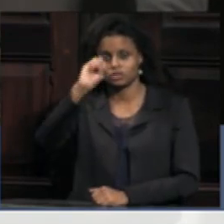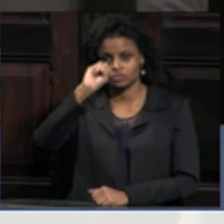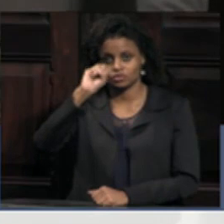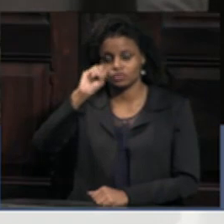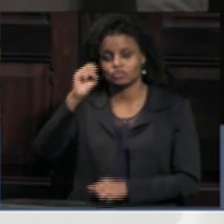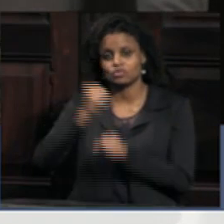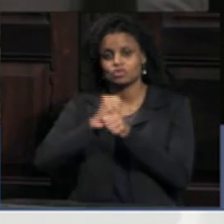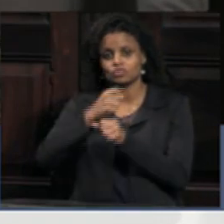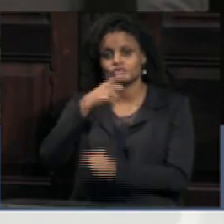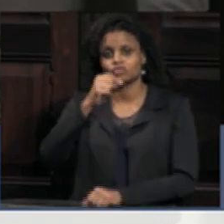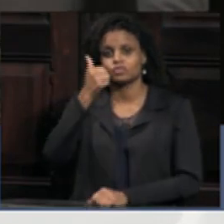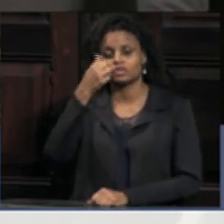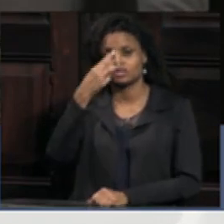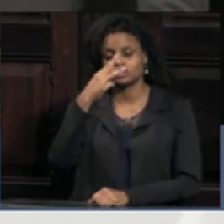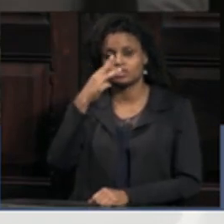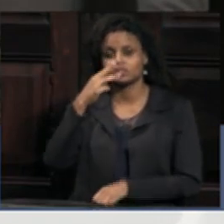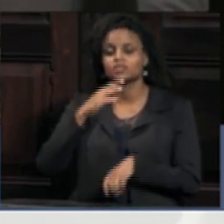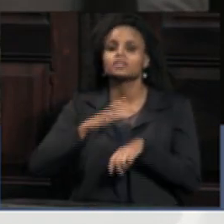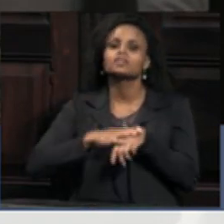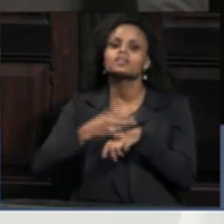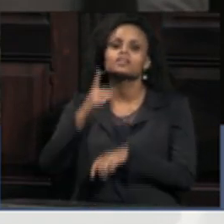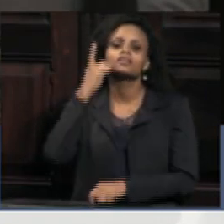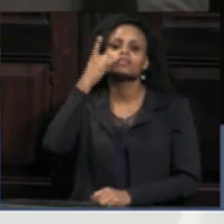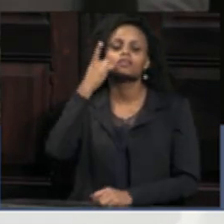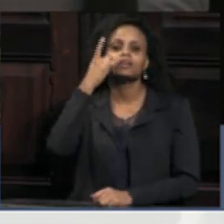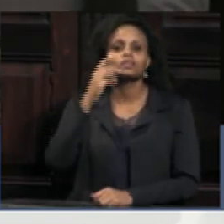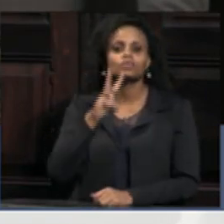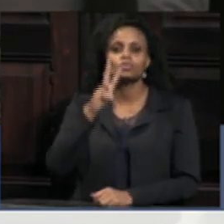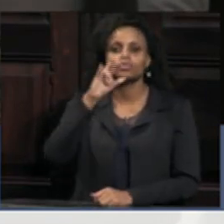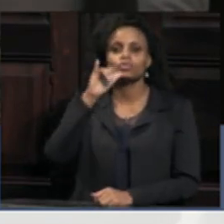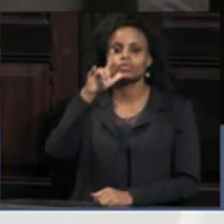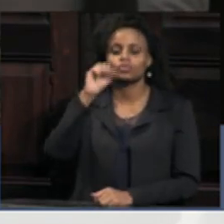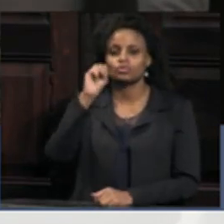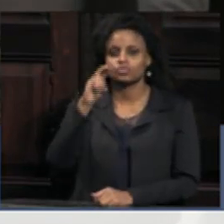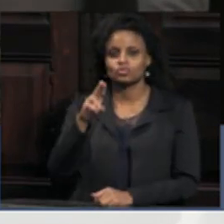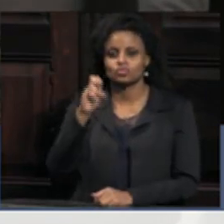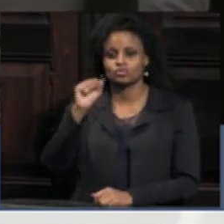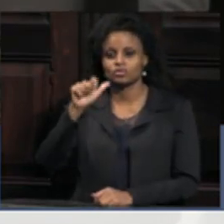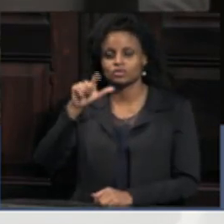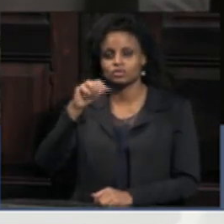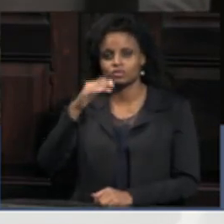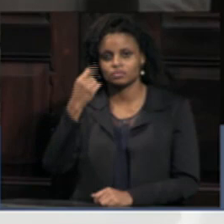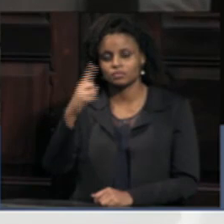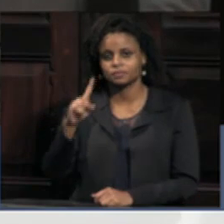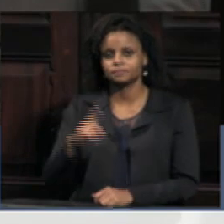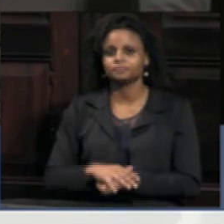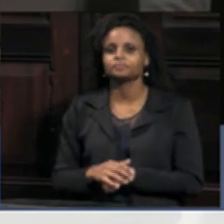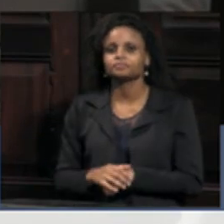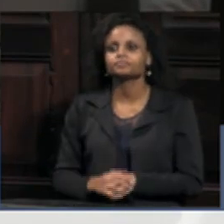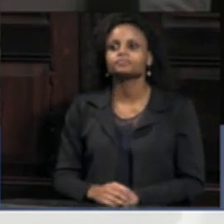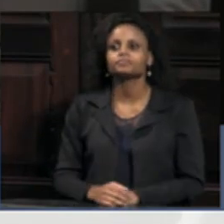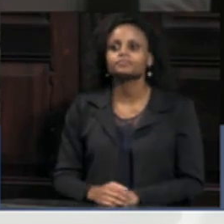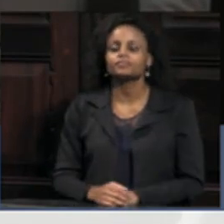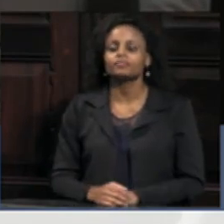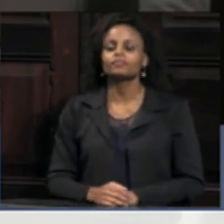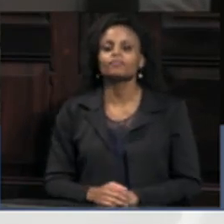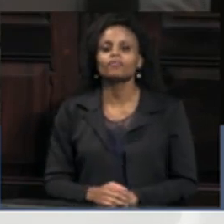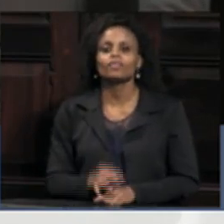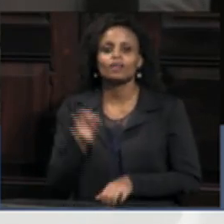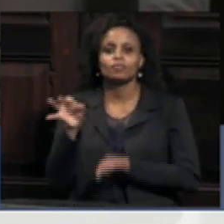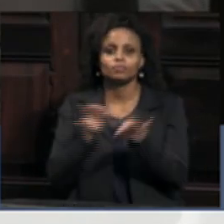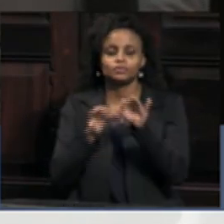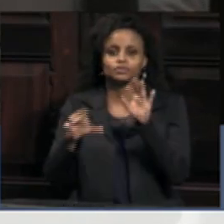2578/2013, autoria do deputado Nilton Salomão e Gilberto Palmares. Veto total oposto ao projeto de lei